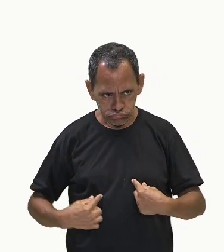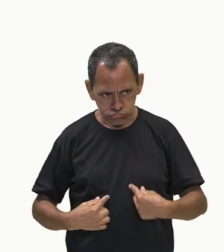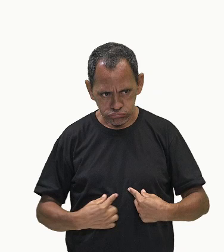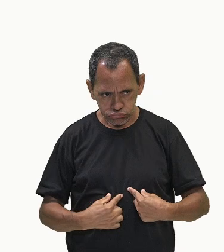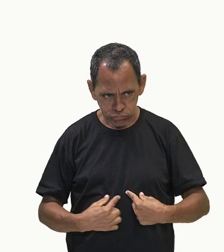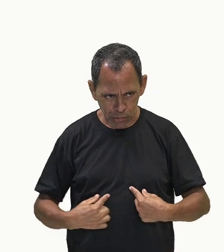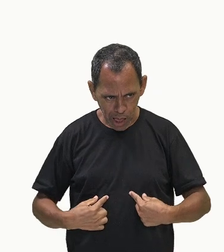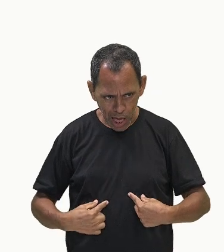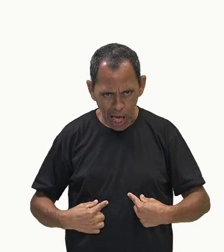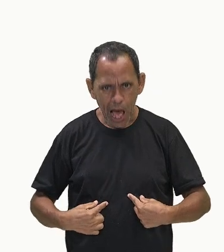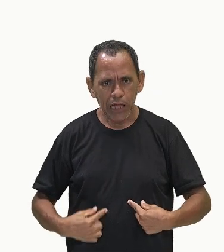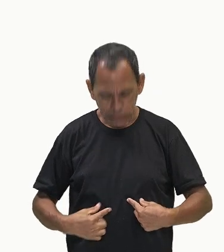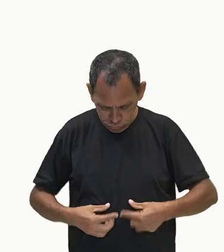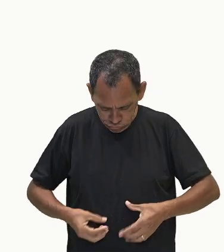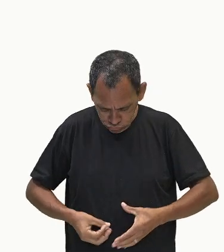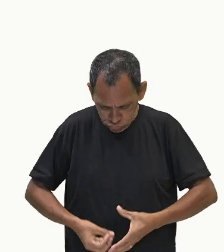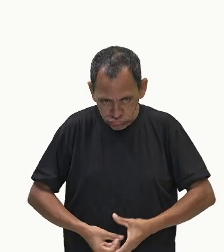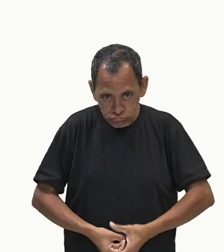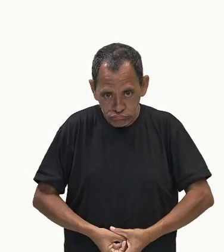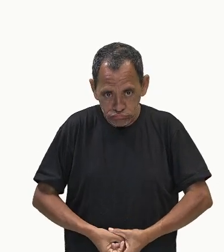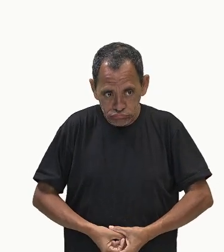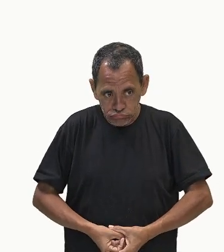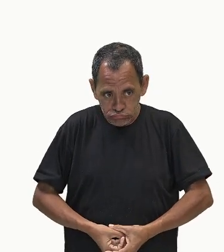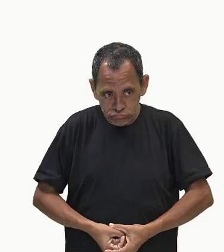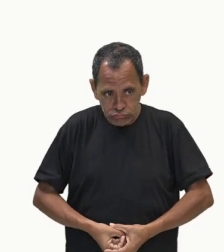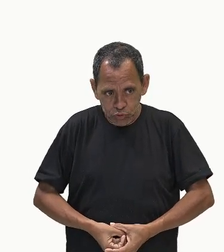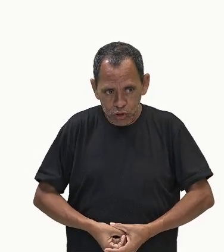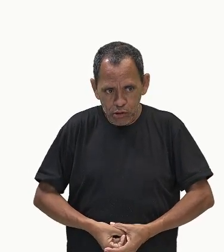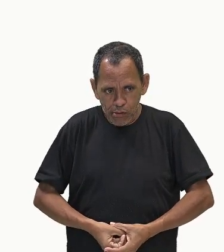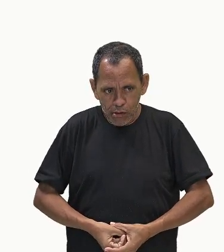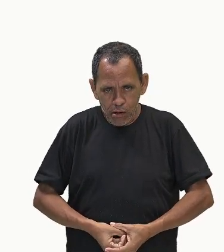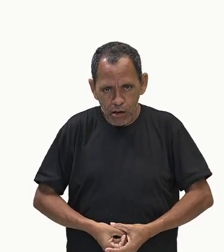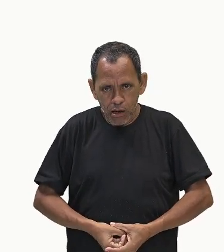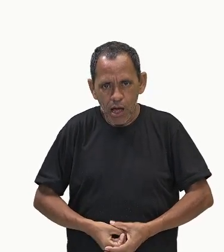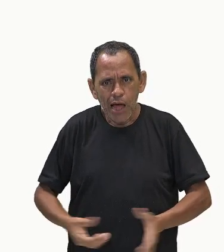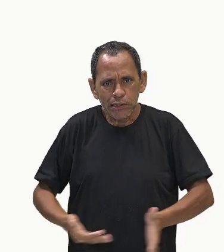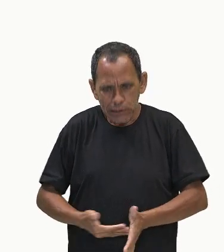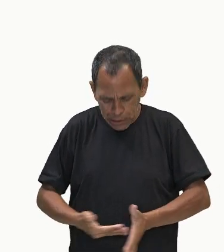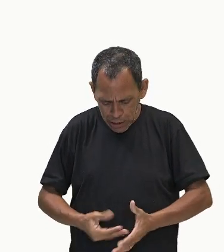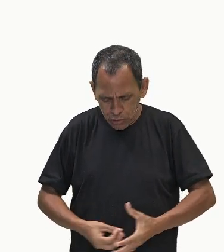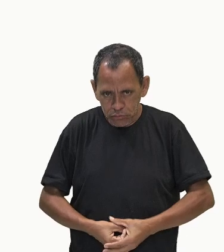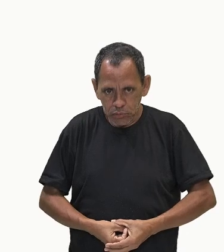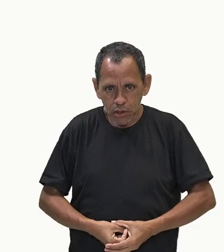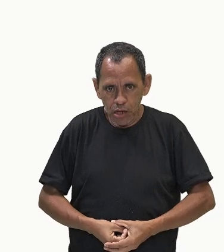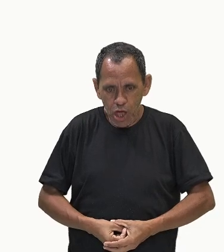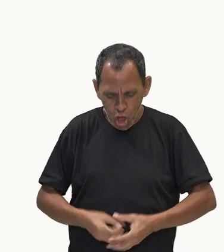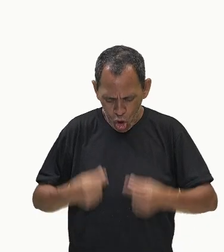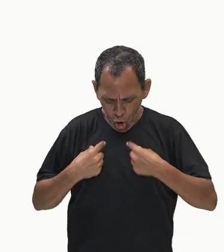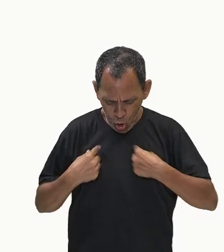até a bexiga. Então, elas só são um ducto, um canal de transporte.